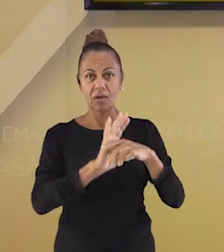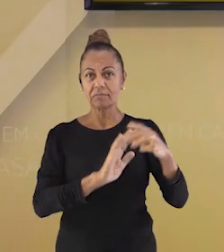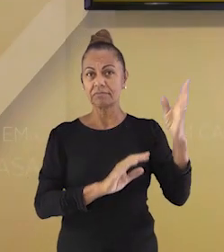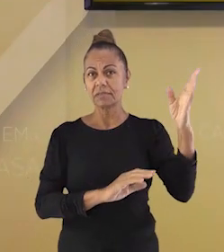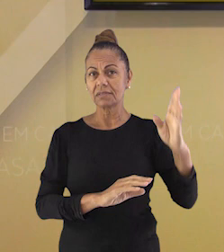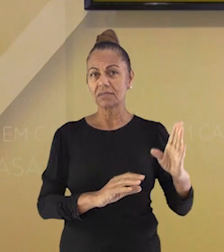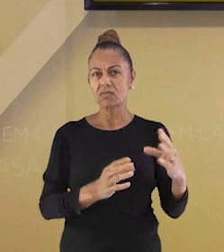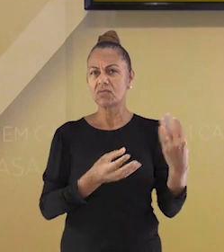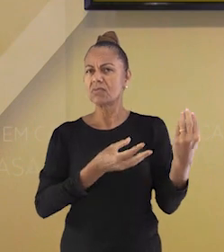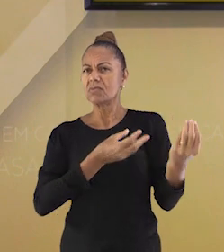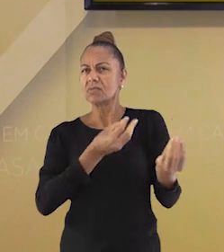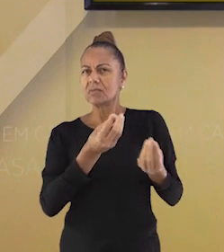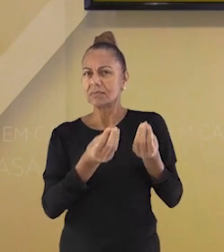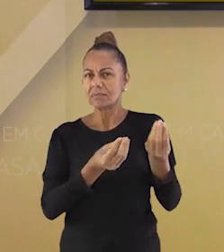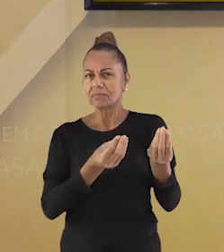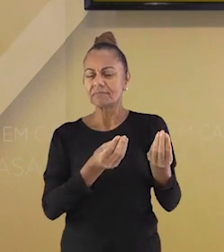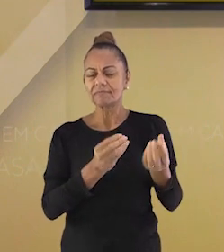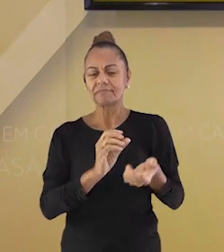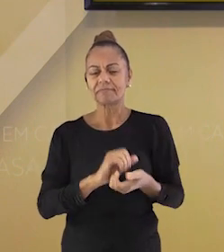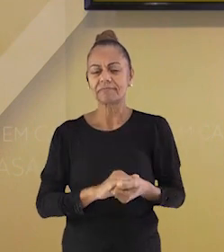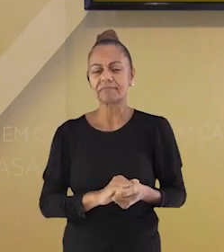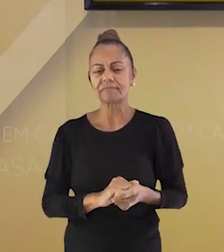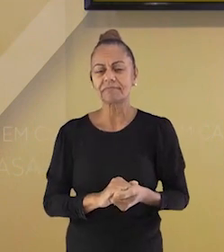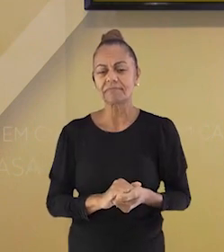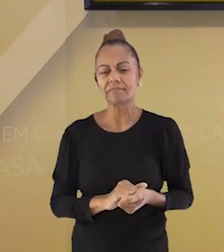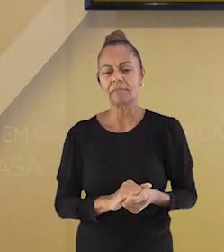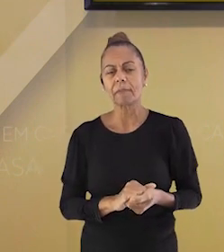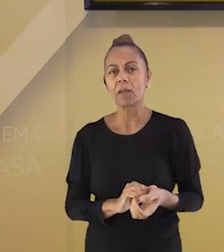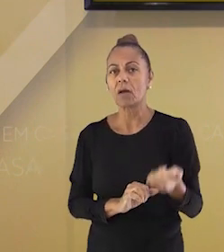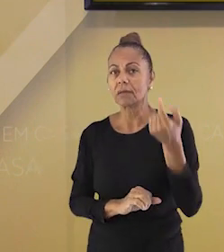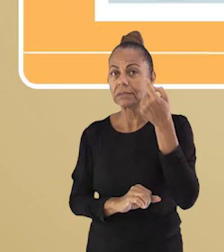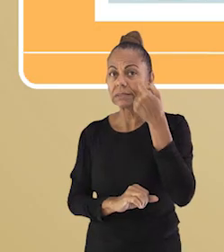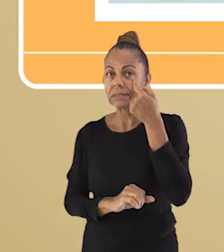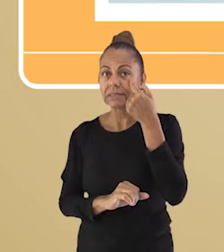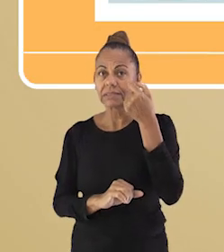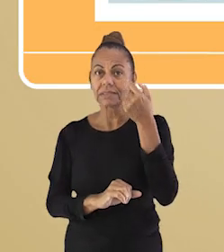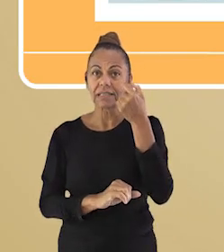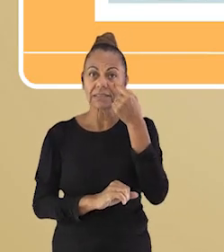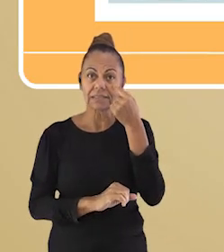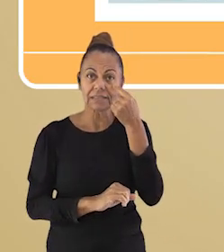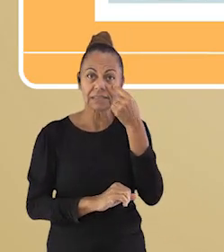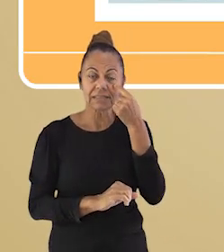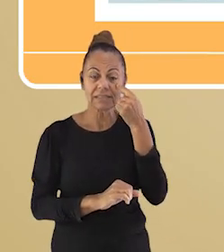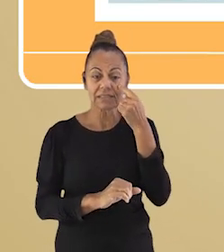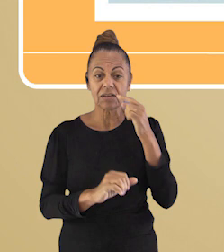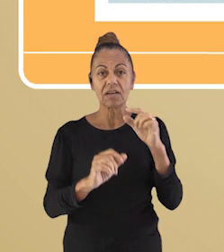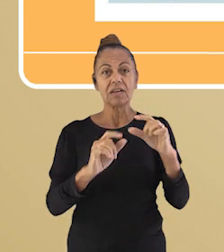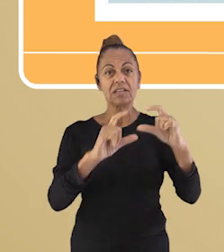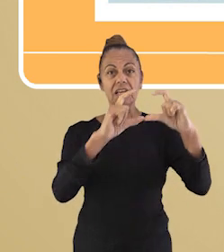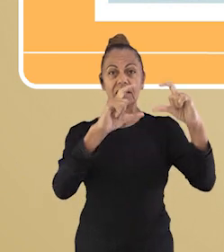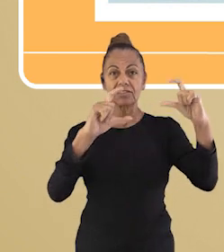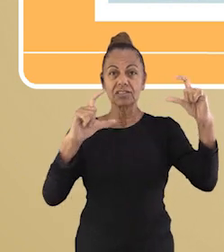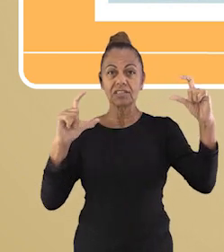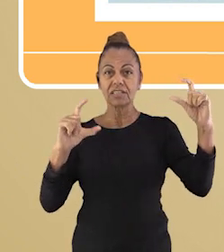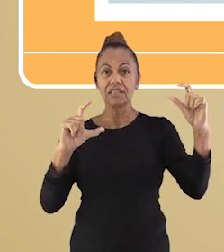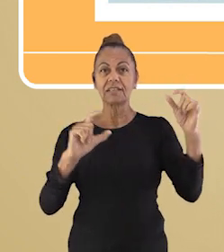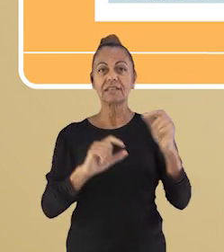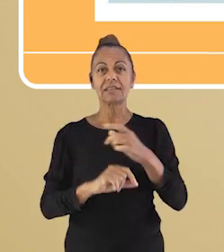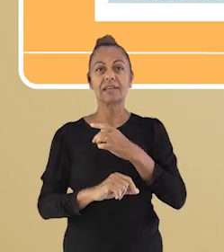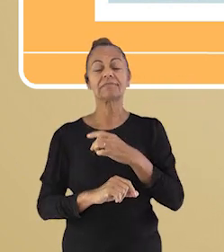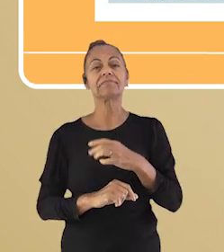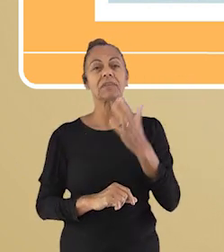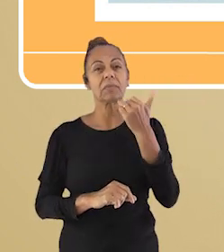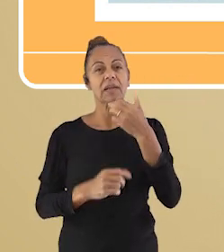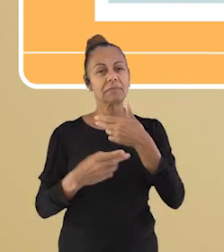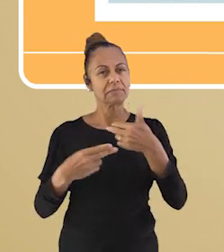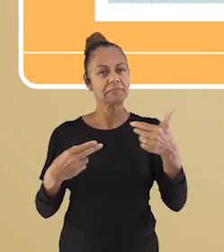questões importantes para tentar responder a essas perguntas. Preste bem atenção nessas duas tirinhas sobre